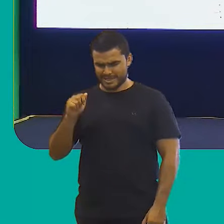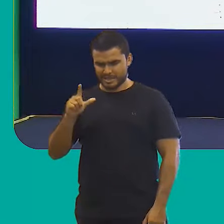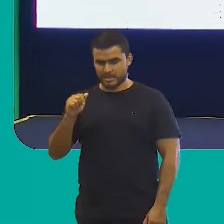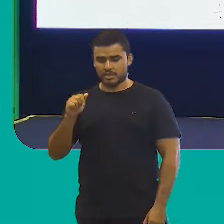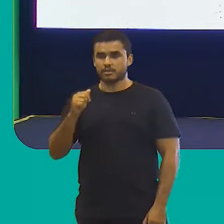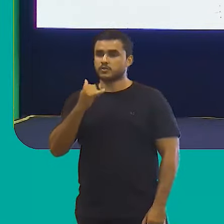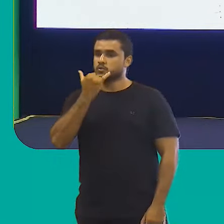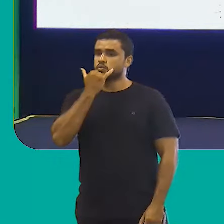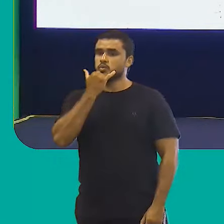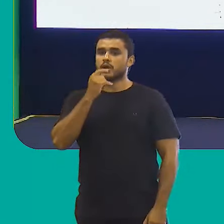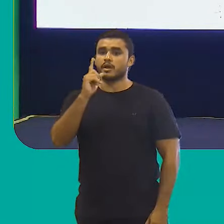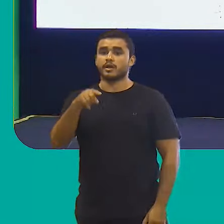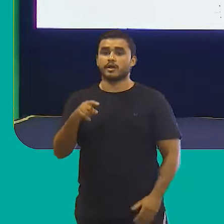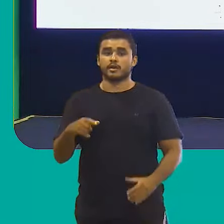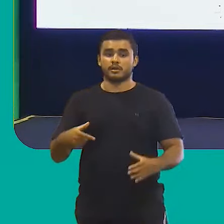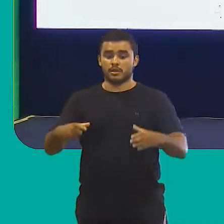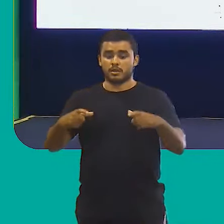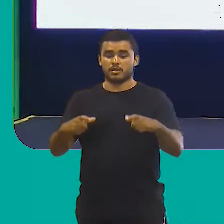fogão de indução.